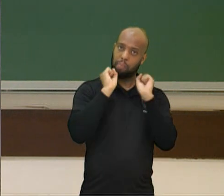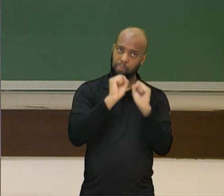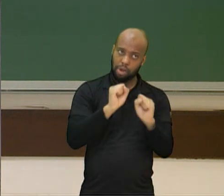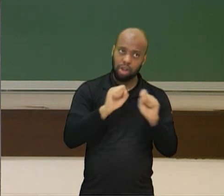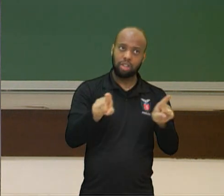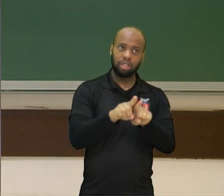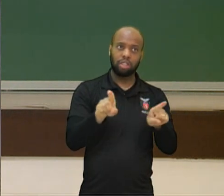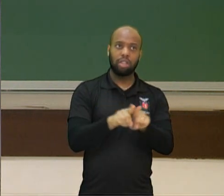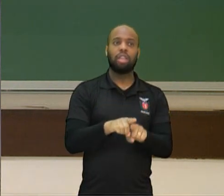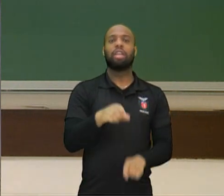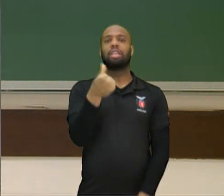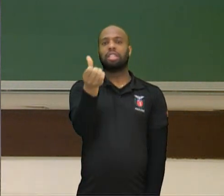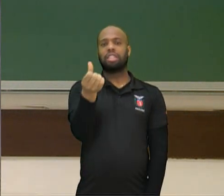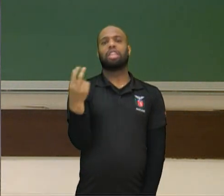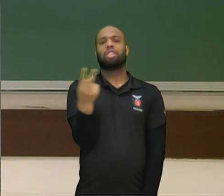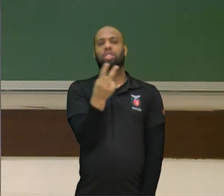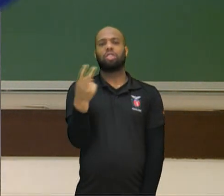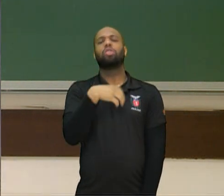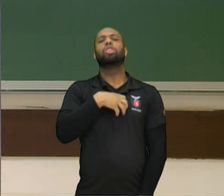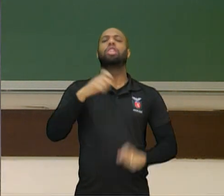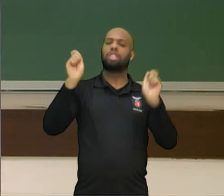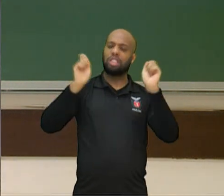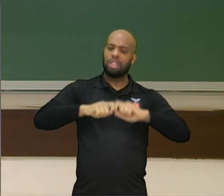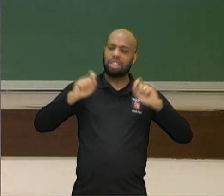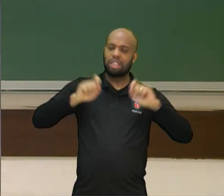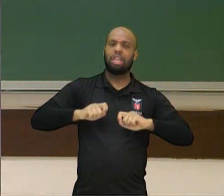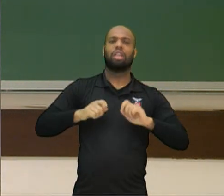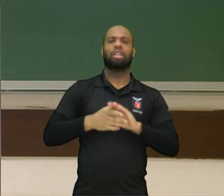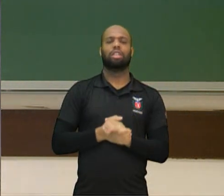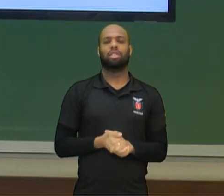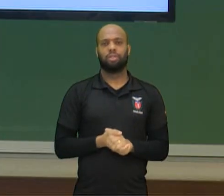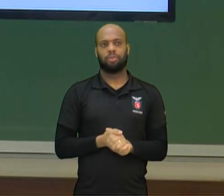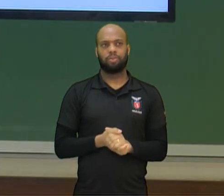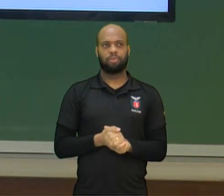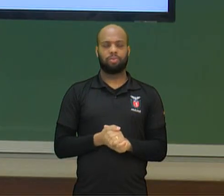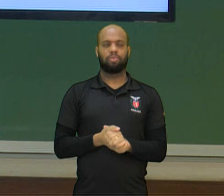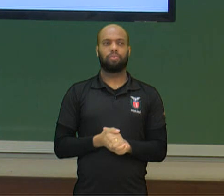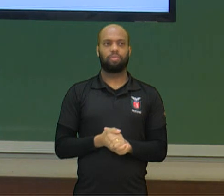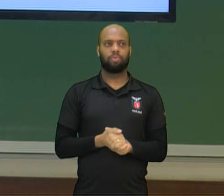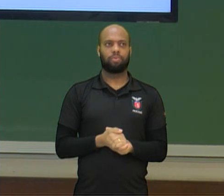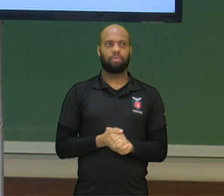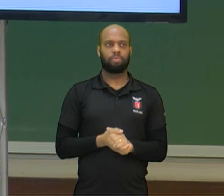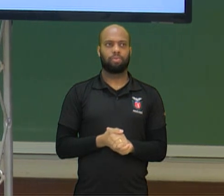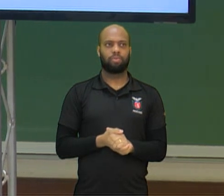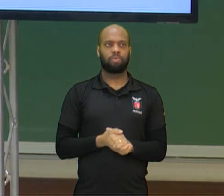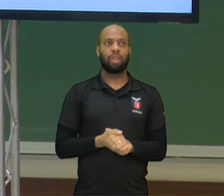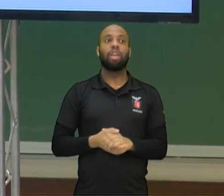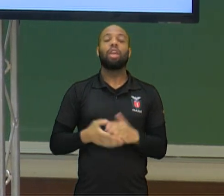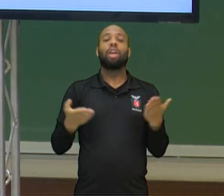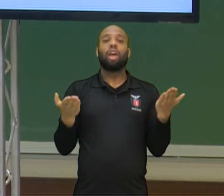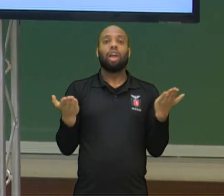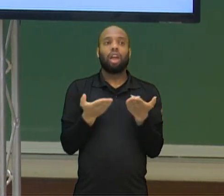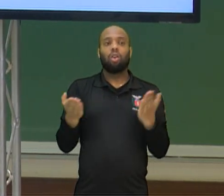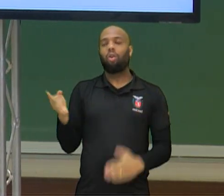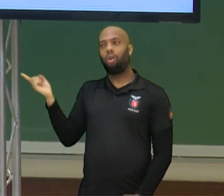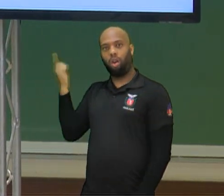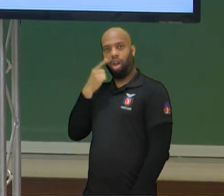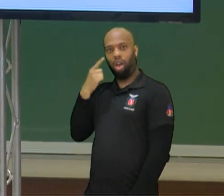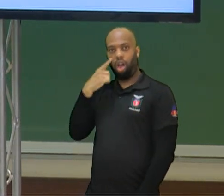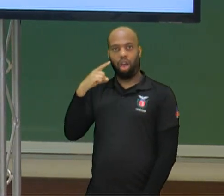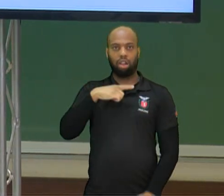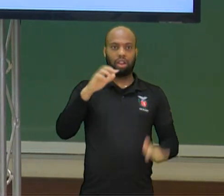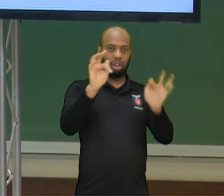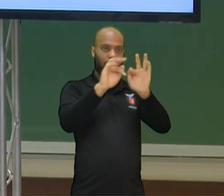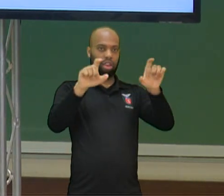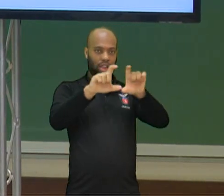minha propriedade de binômios iguais. Beleza? E agora, o binômio de